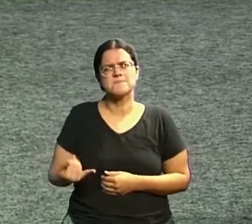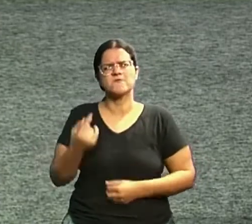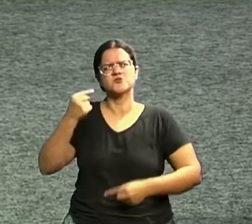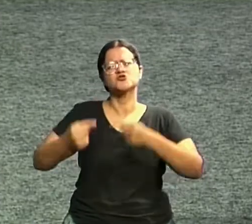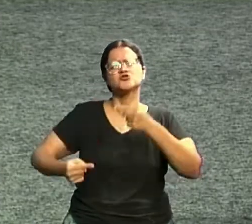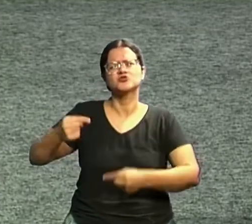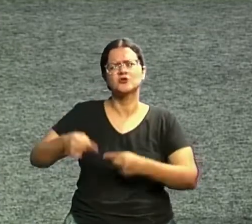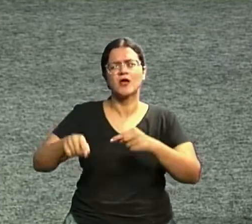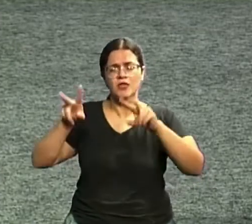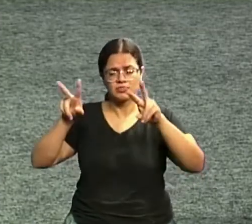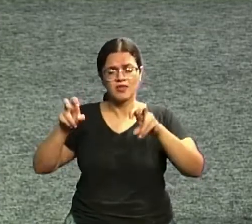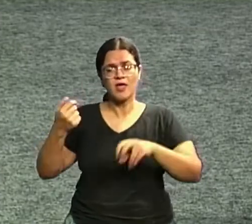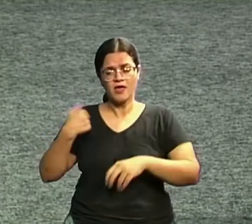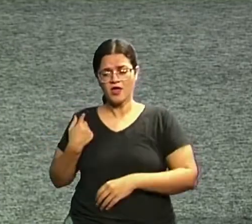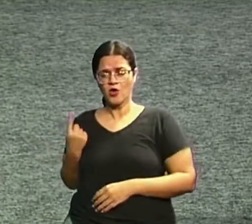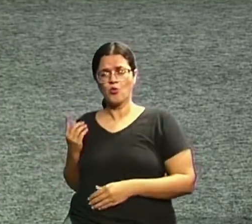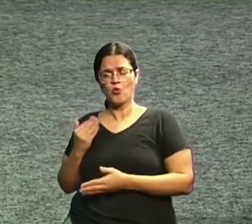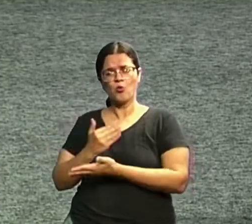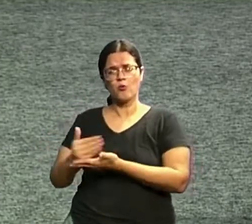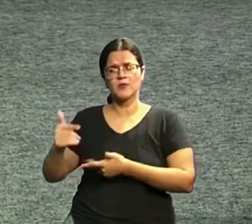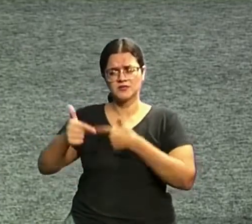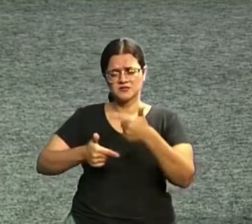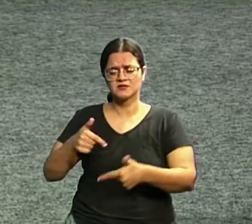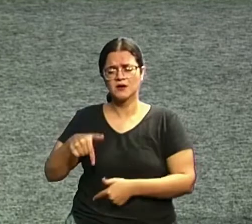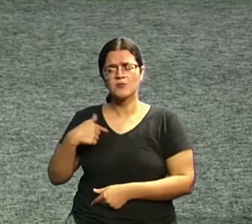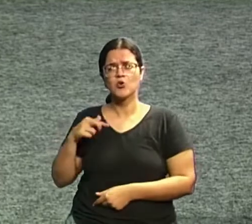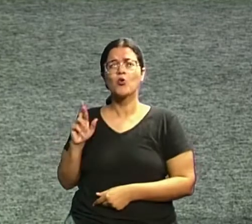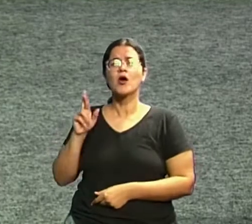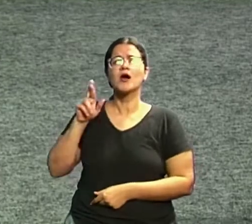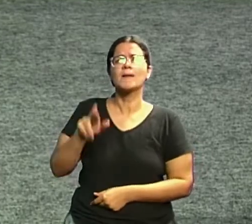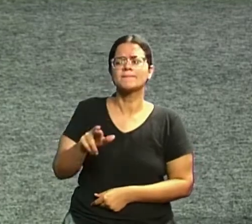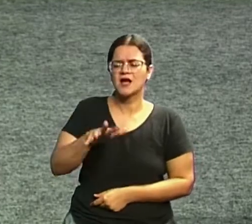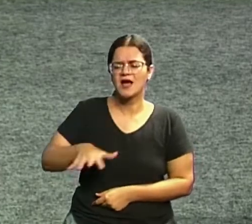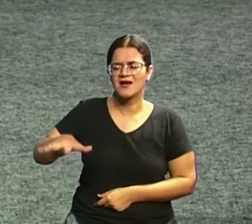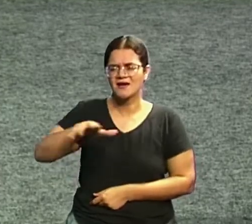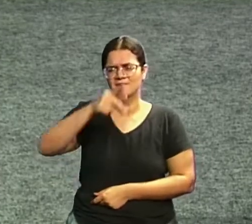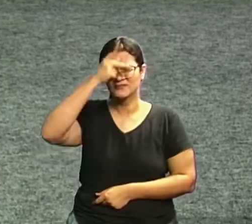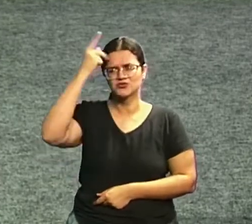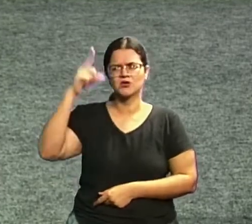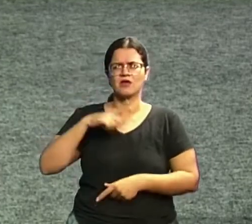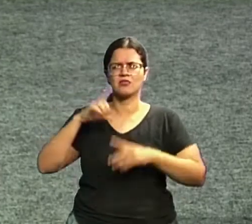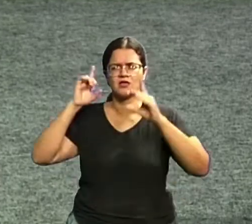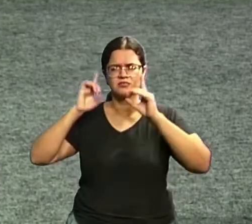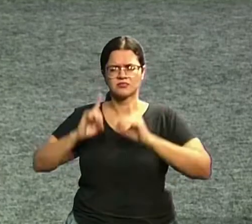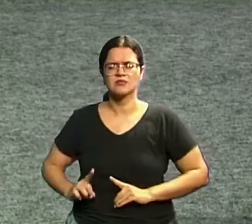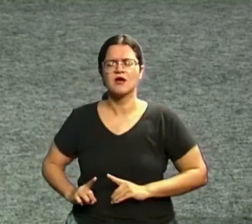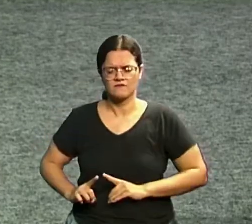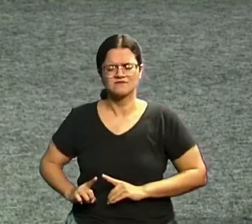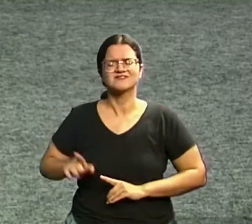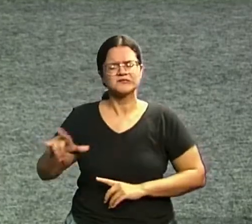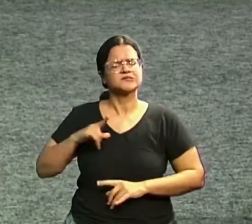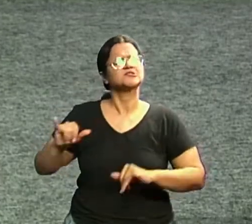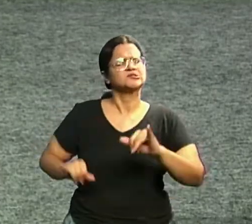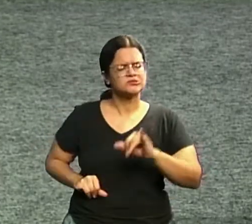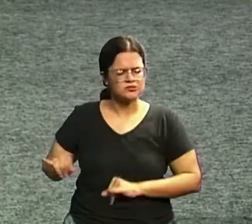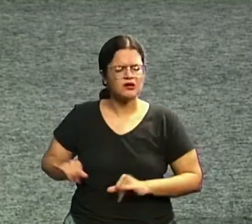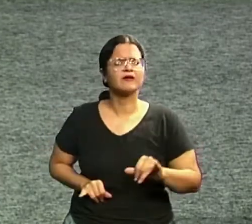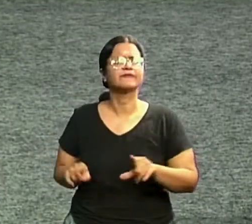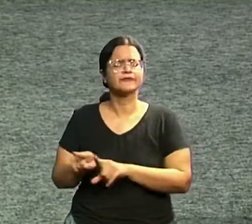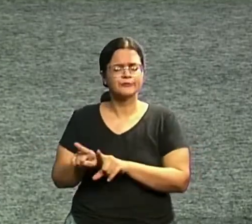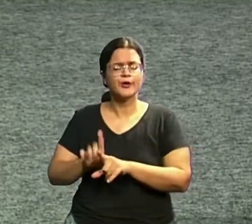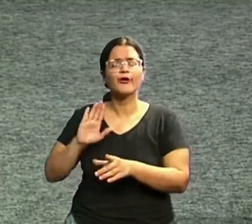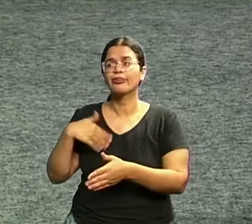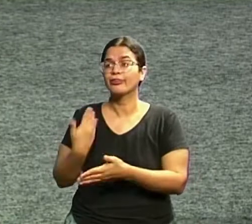eu vim para essa casa aqui representando um segmento da pessoa com deficiência que sofre também,